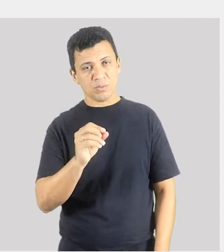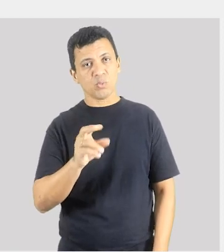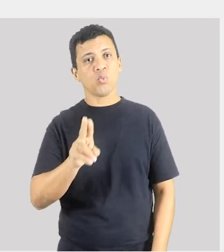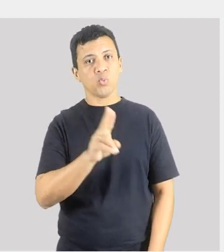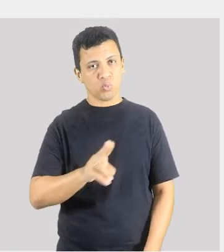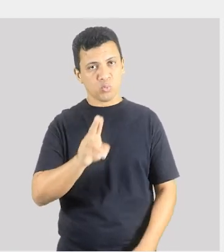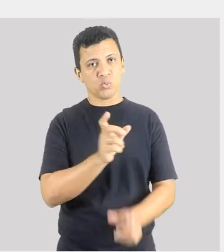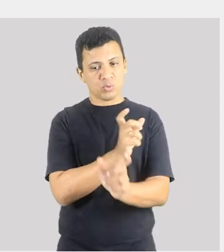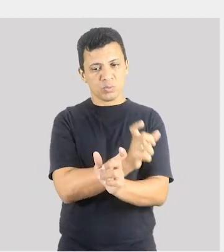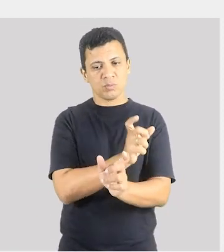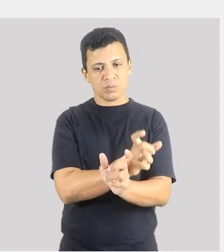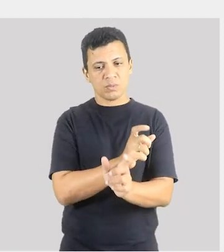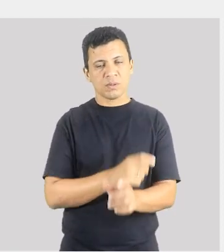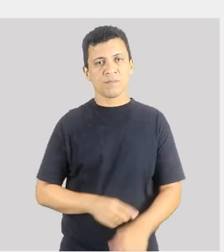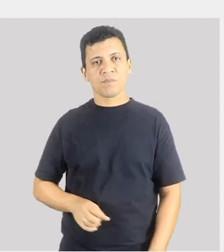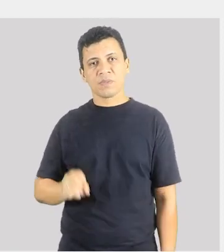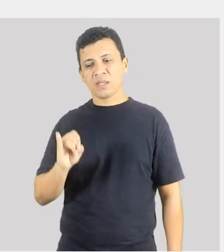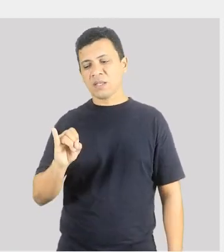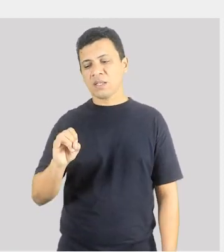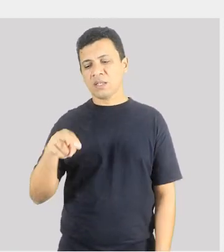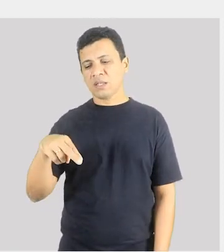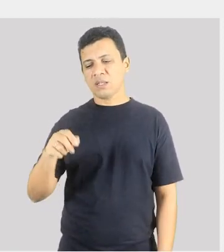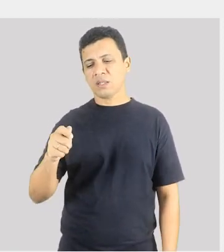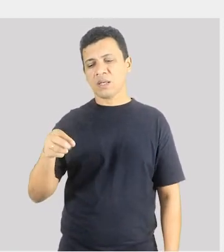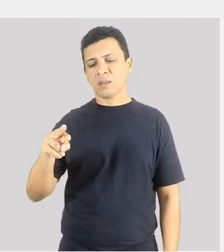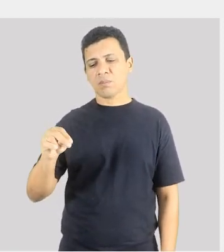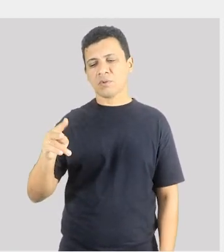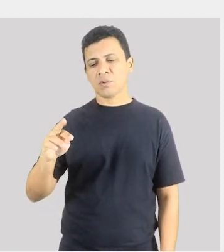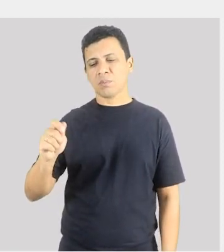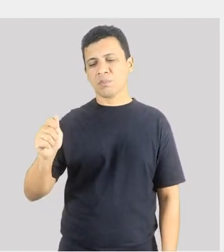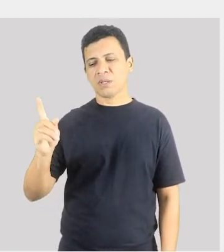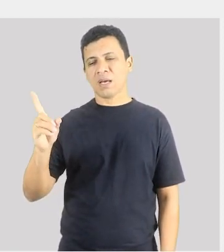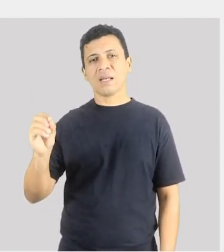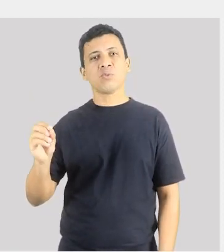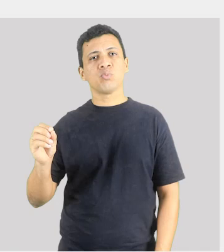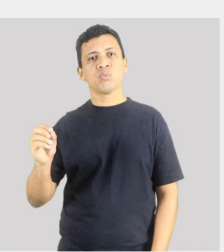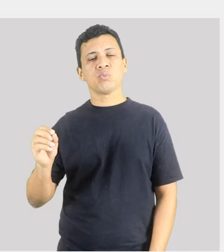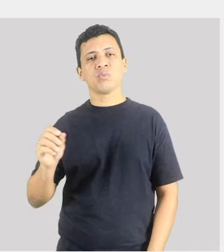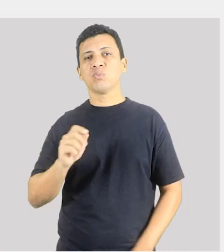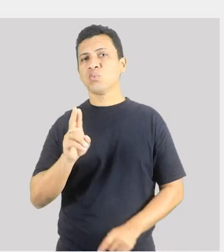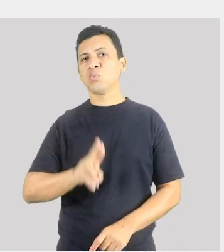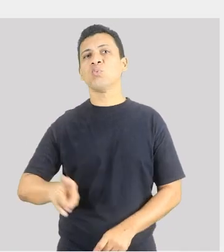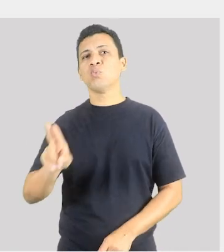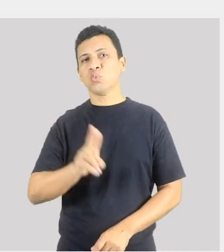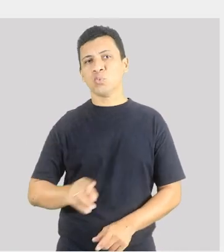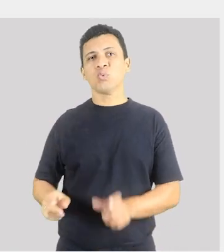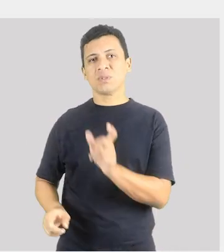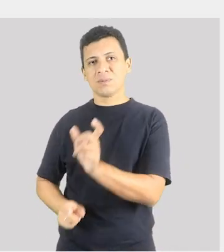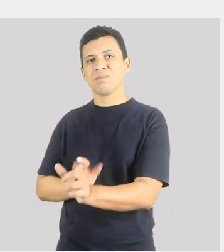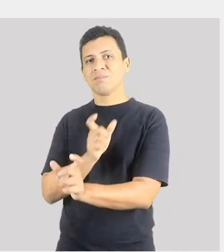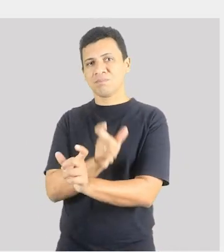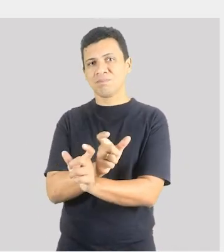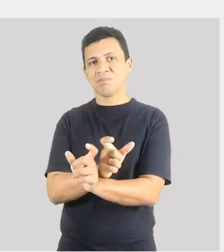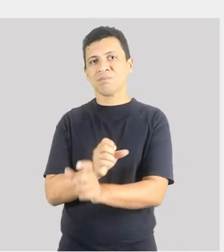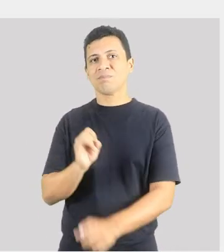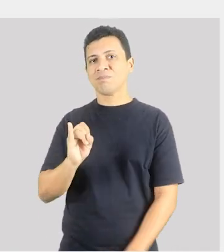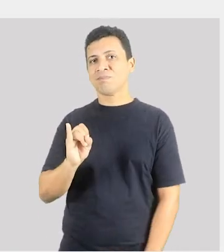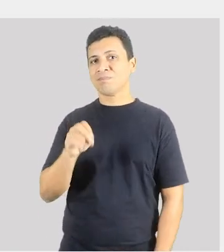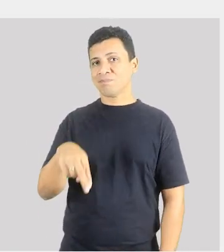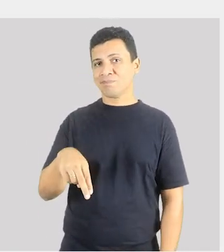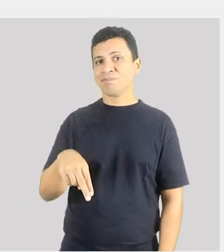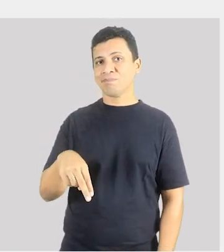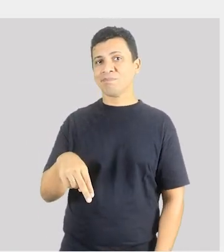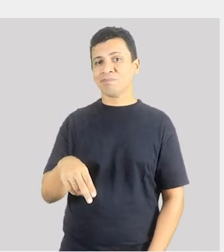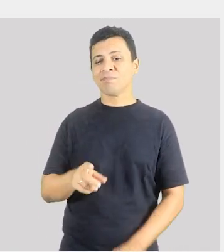despercebidos inapropriado vem de quê apropriado então eu uso o prefixo i tá eu uso o